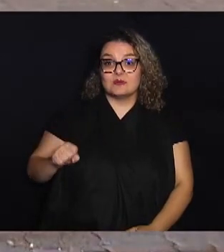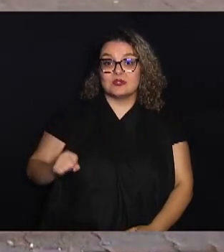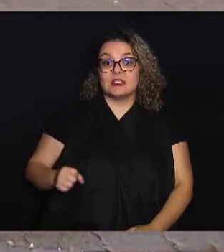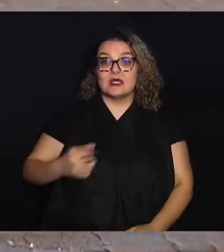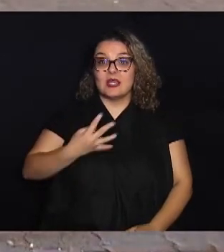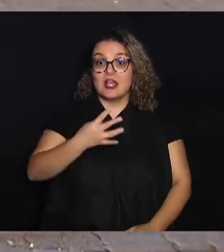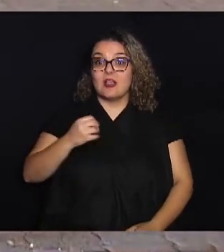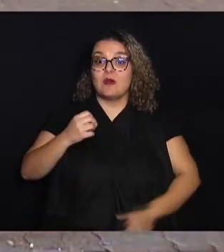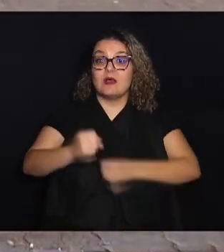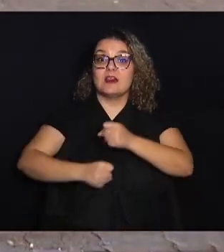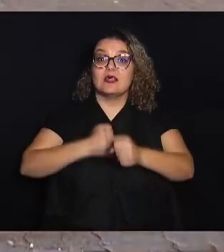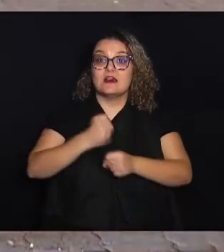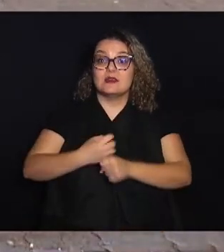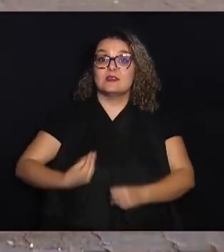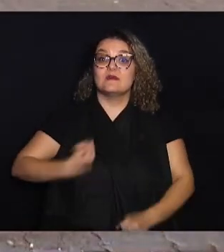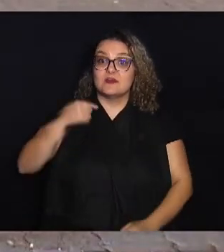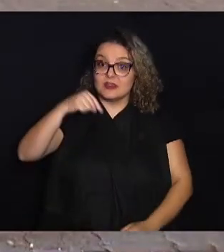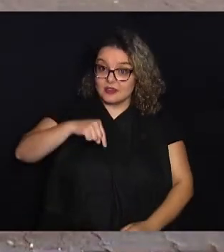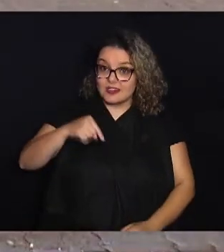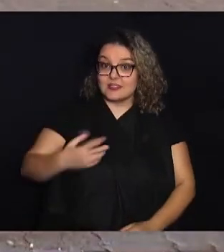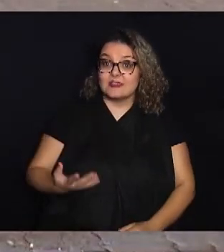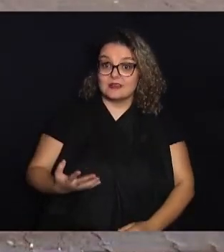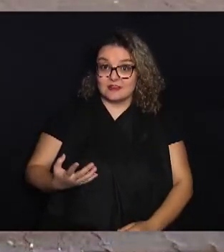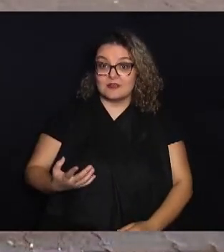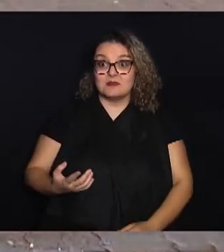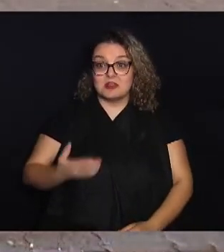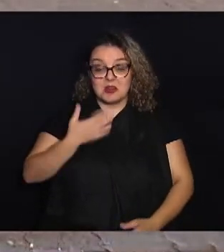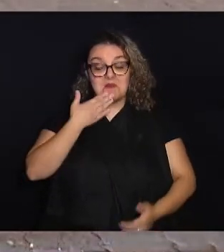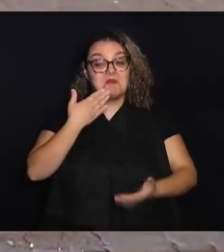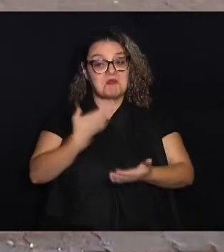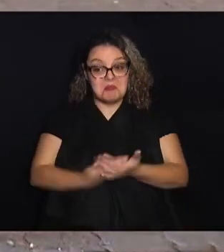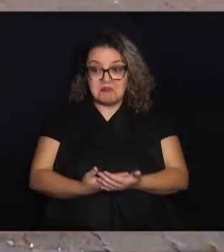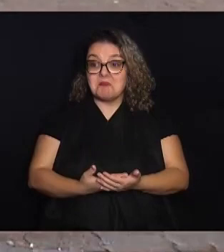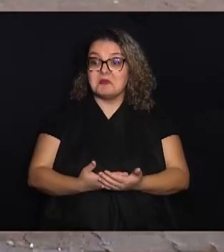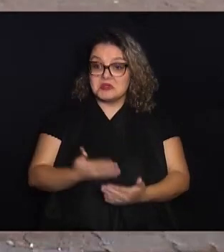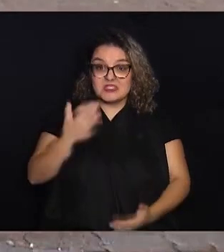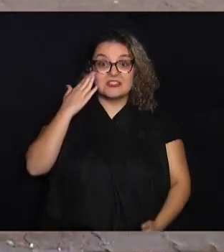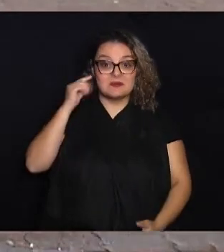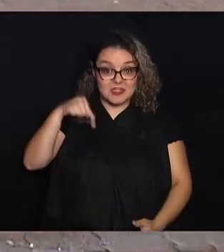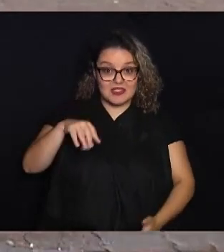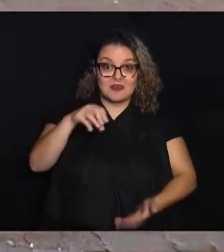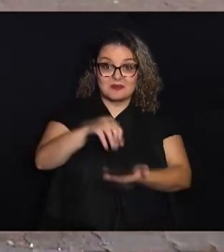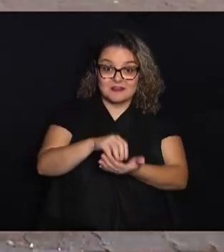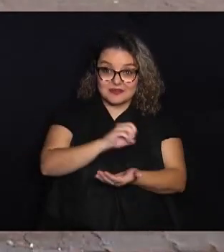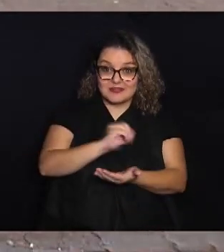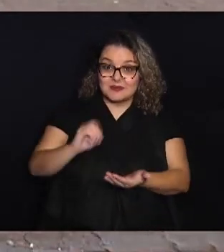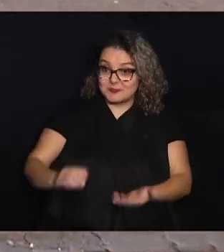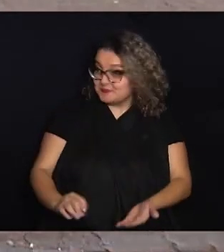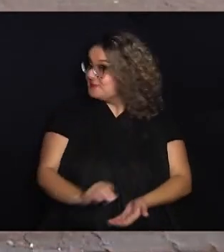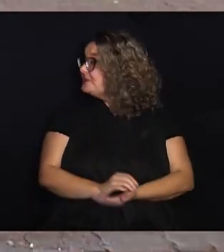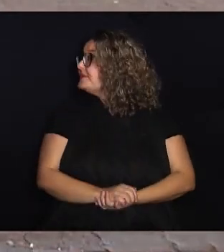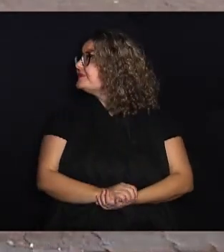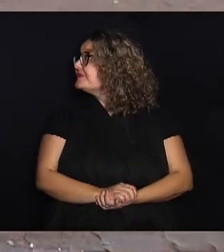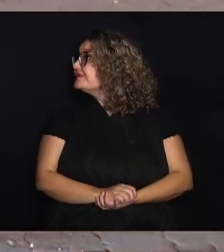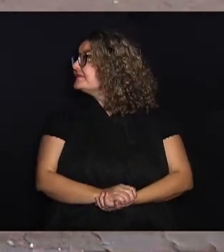40 anos. E você vai ver agora, ele ficou surpreso de saber que aqui era o Marco Zero.